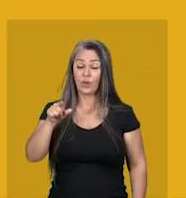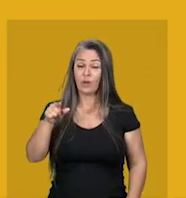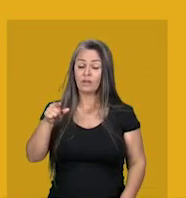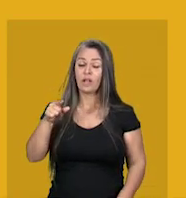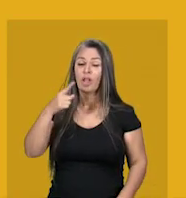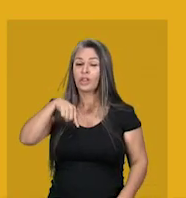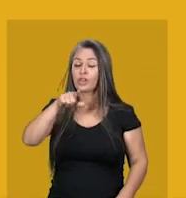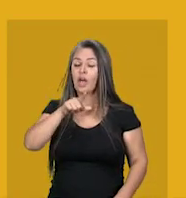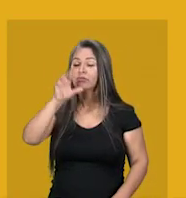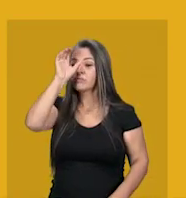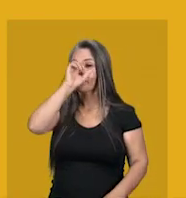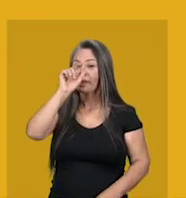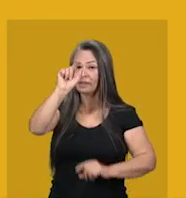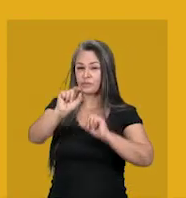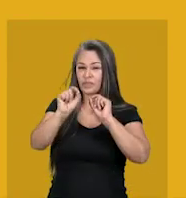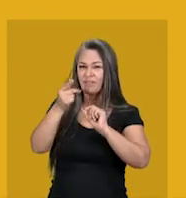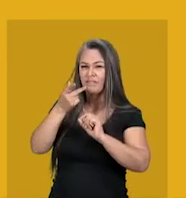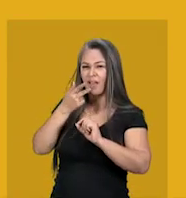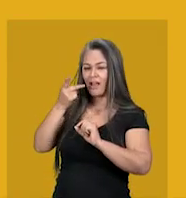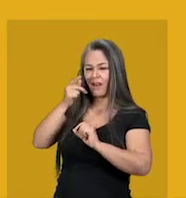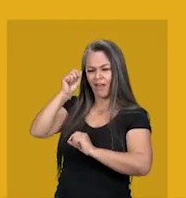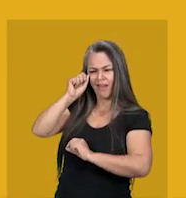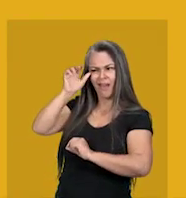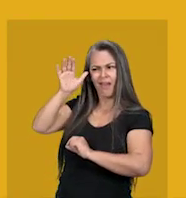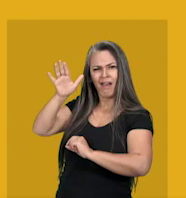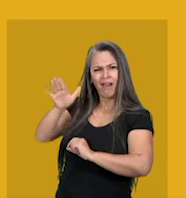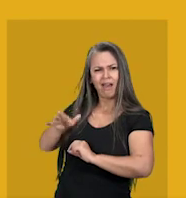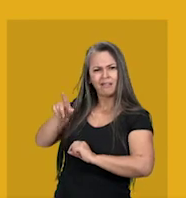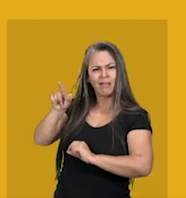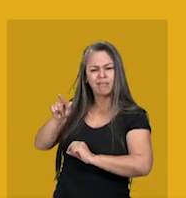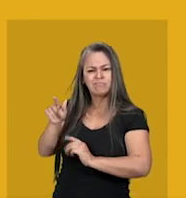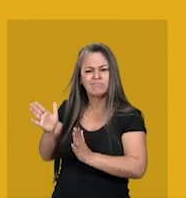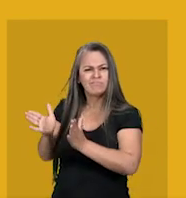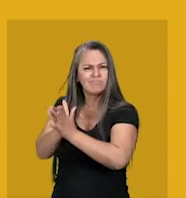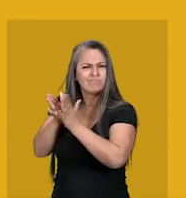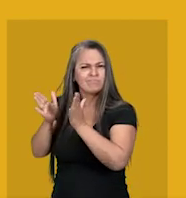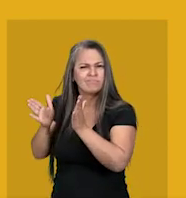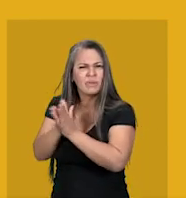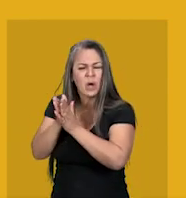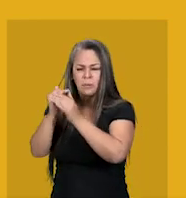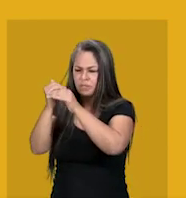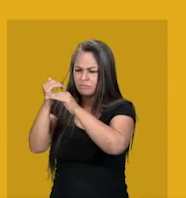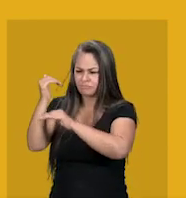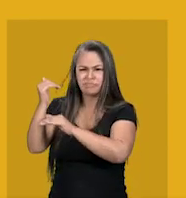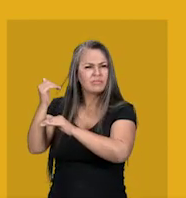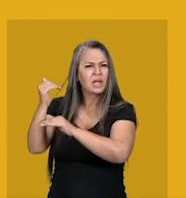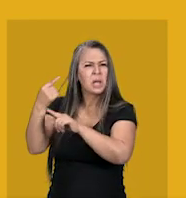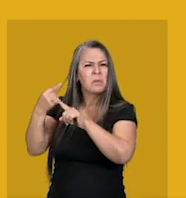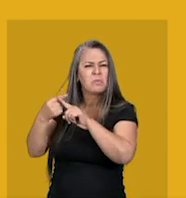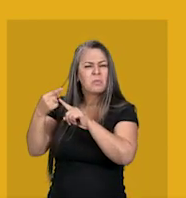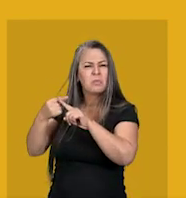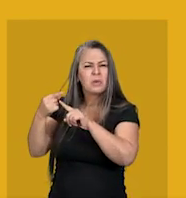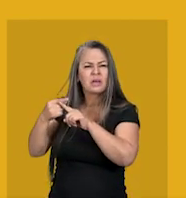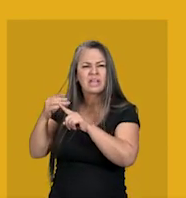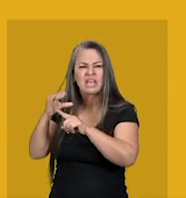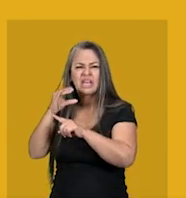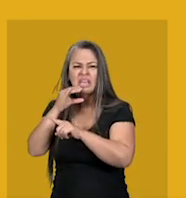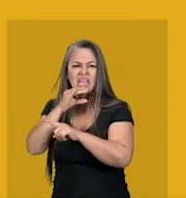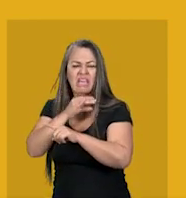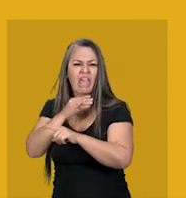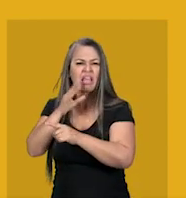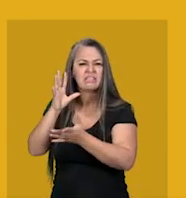ó, associar a pobreza e o desenvolvimento da África ao clima desértico e a escassez de